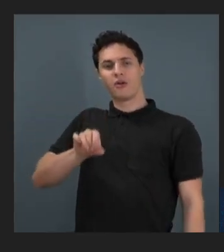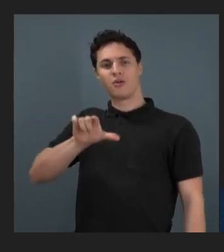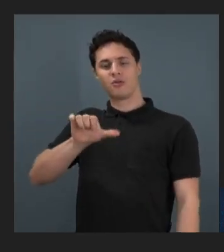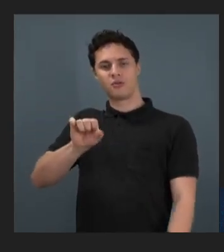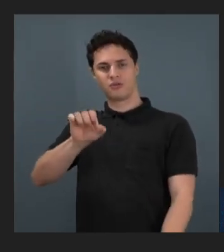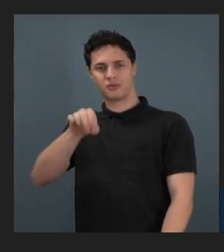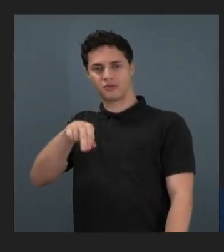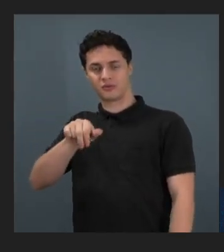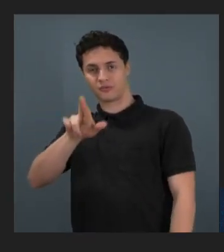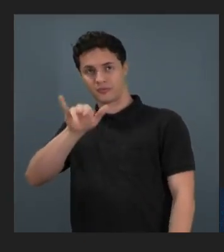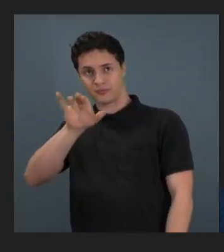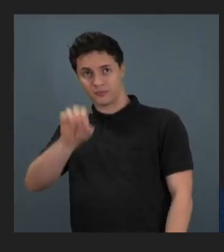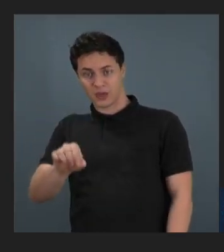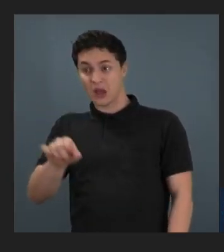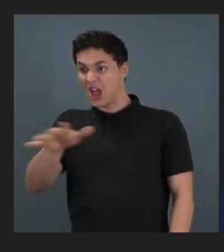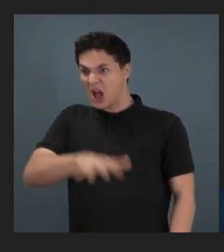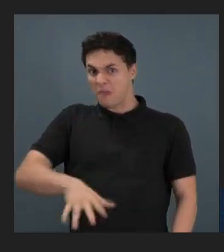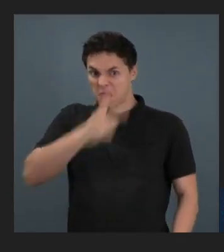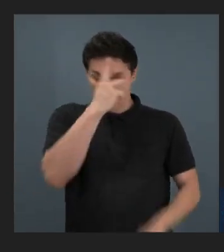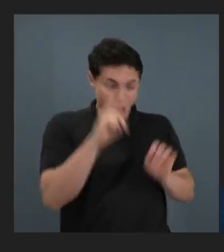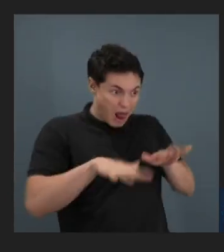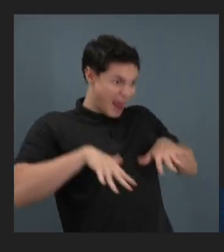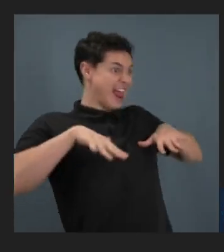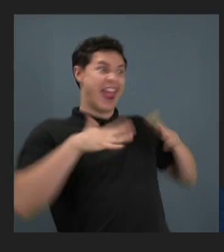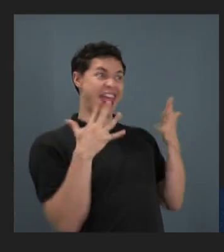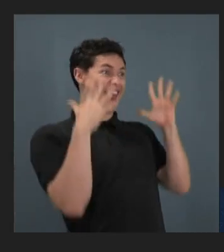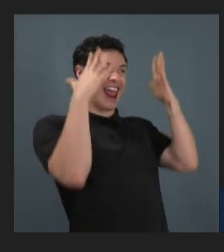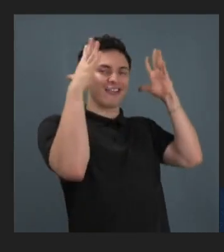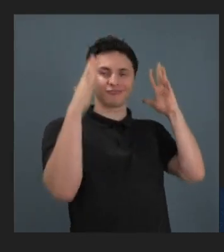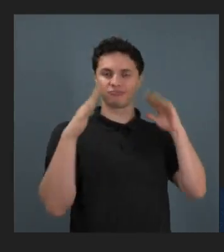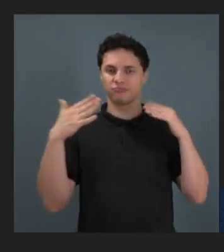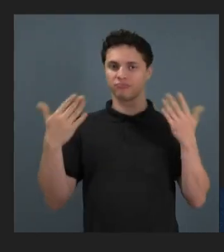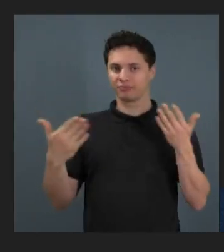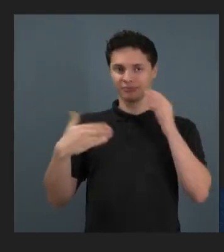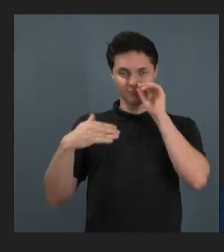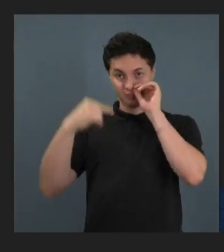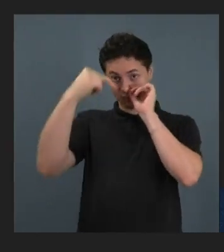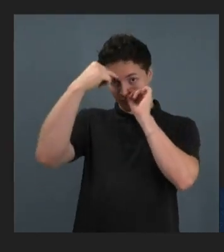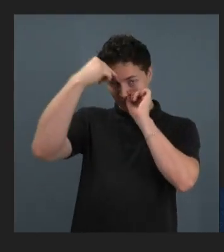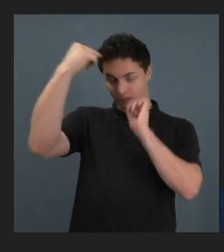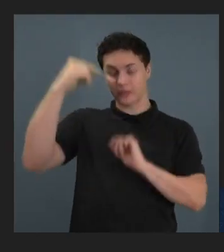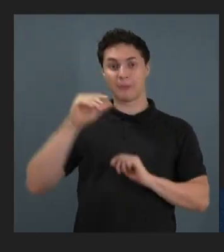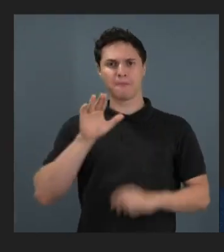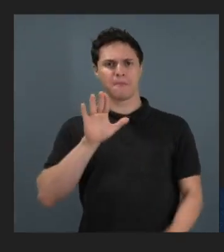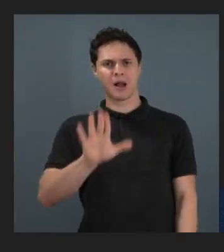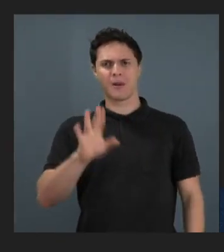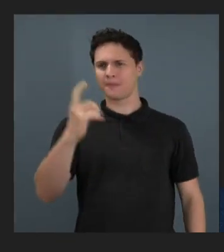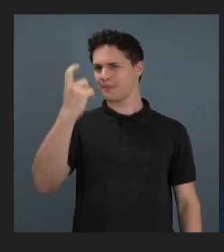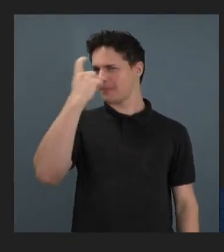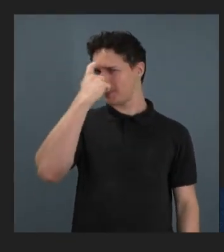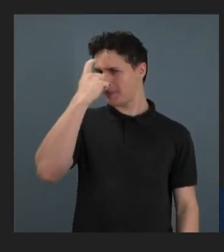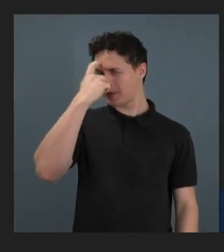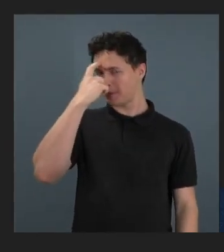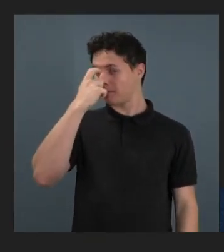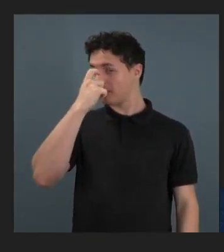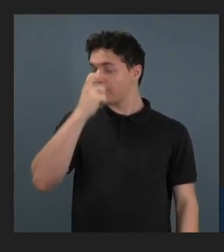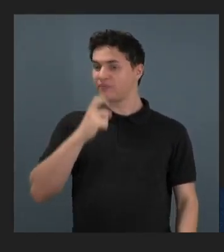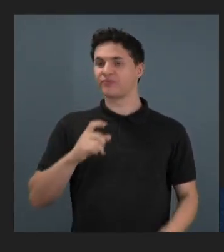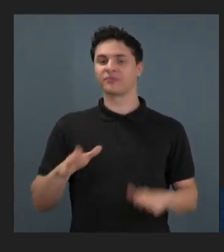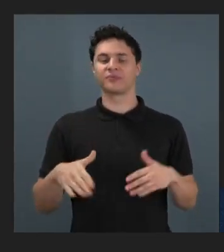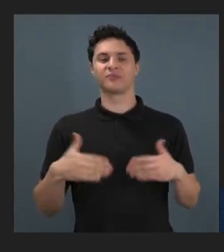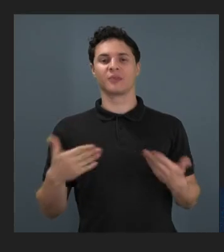plateia foi à loucura. Ministro Barroso. Mas uma das maiores e mais